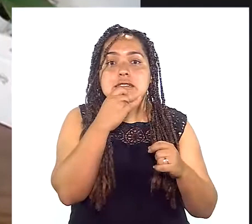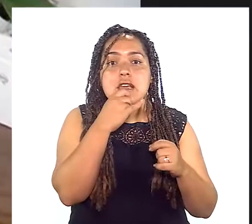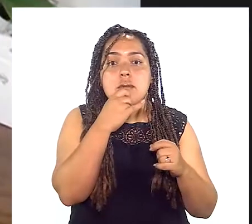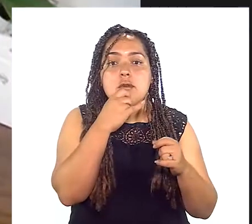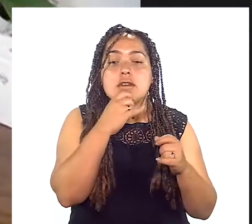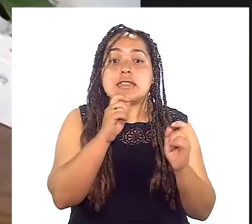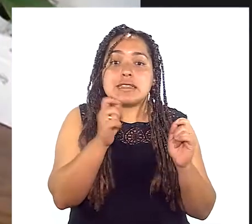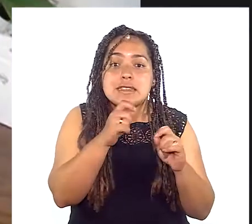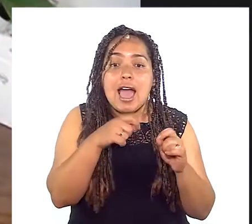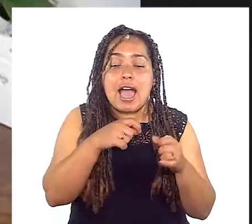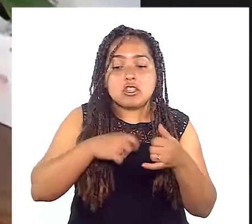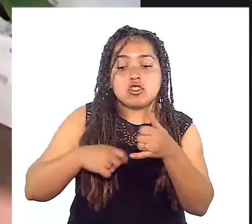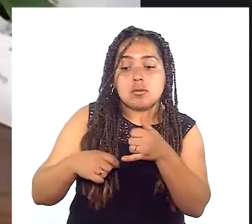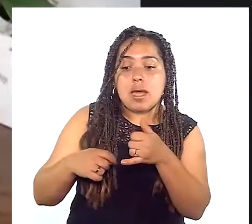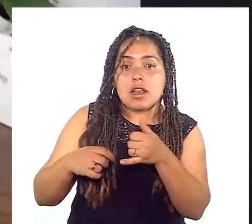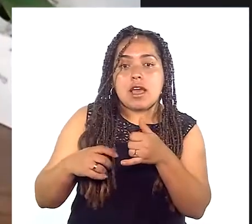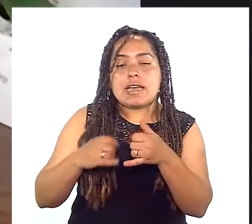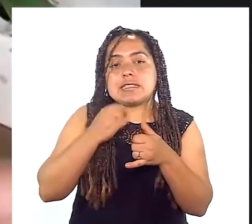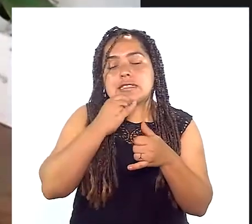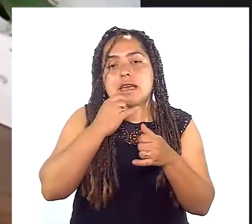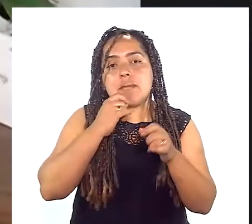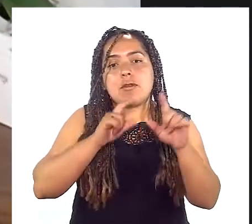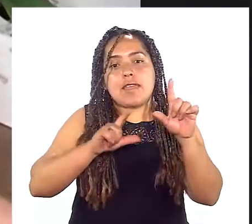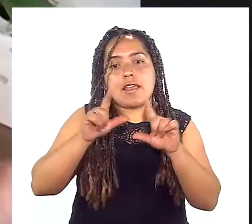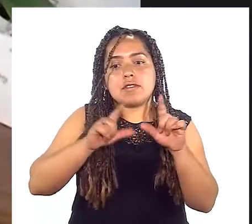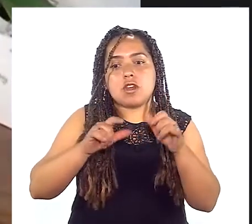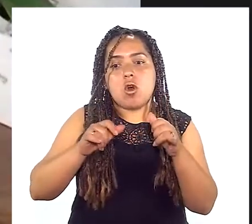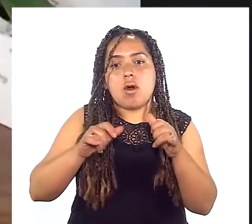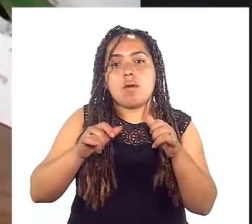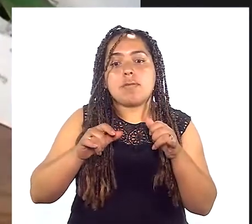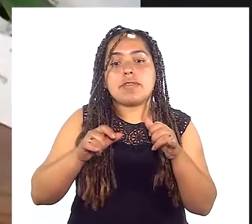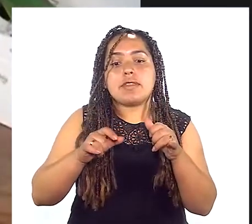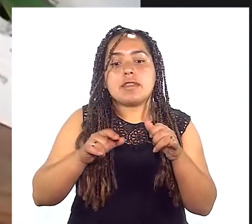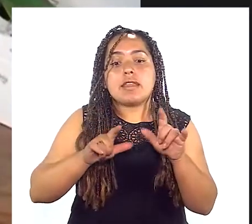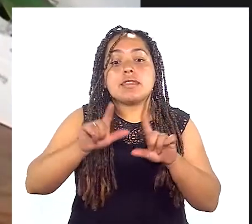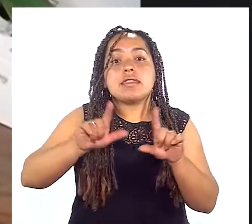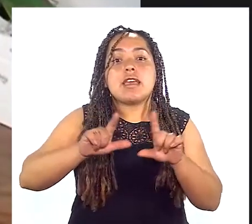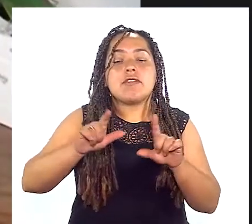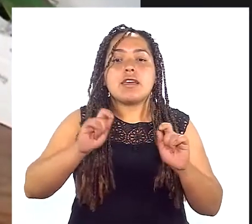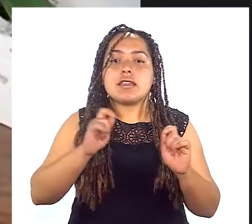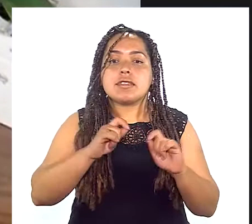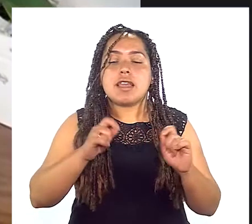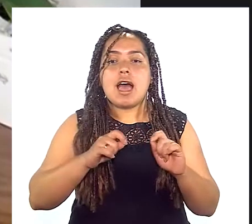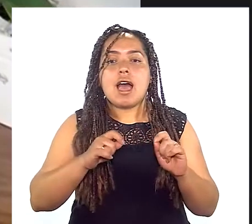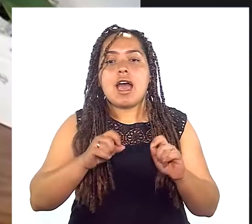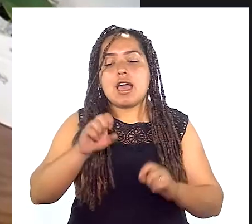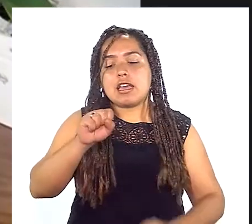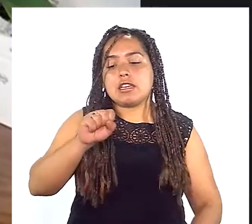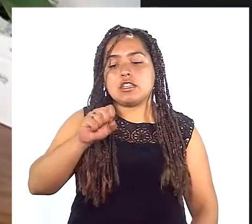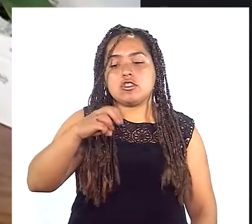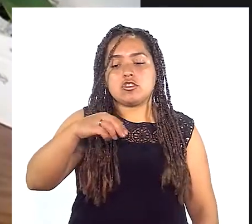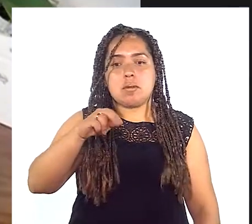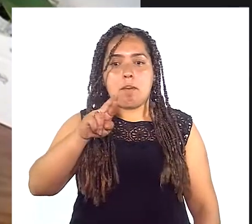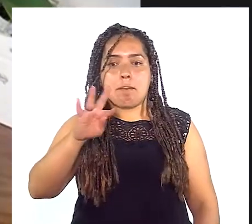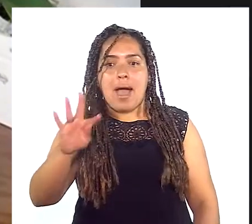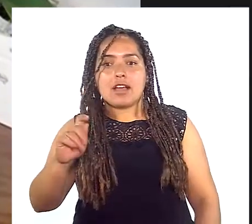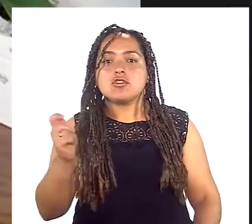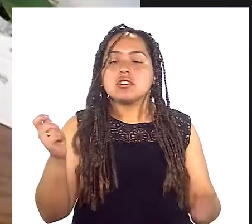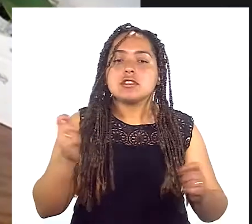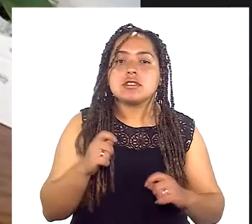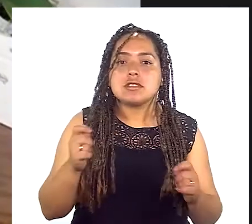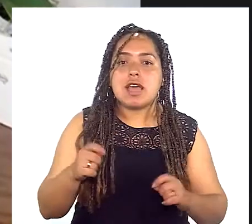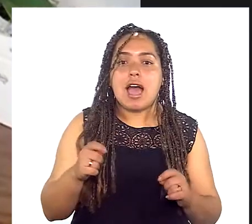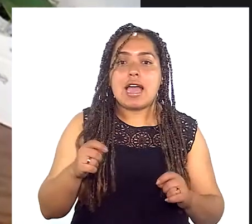espelhar, por exemplo, se você está vendo um desenho no celular, você espelhar na televisão. Hoje em dia a gente tem muitas Smart TVs, né?